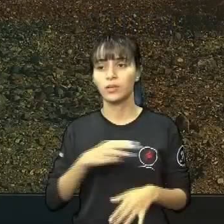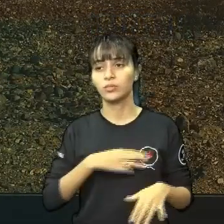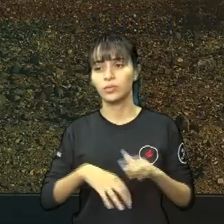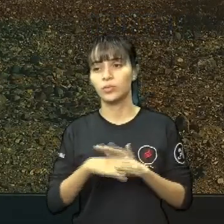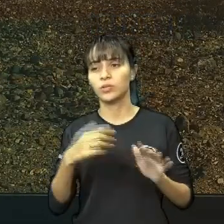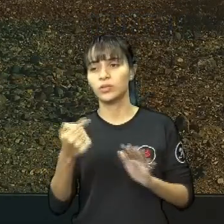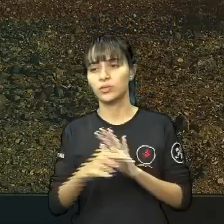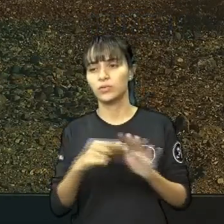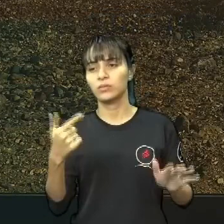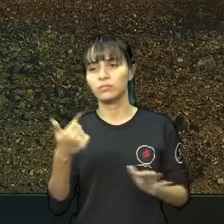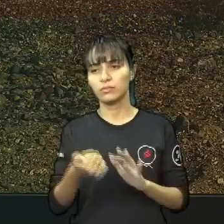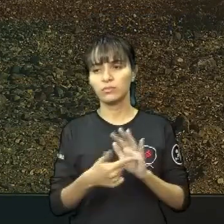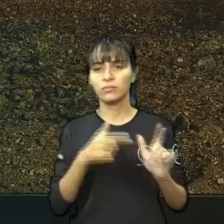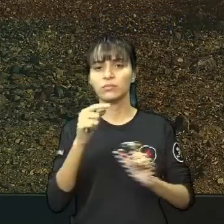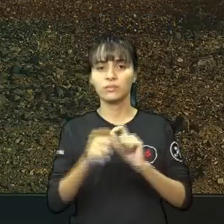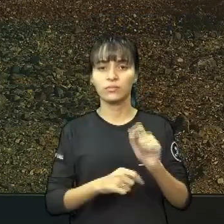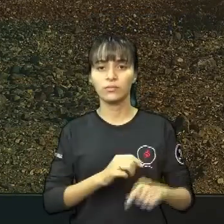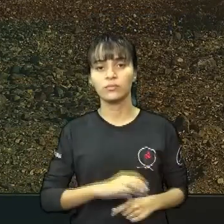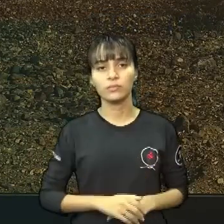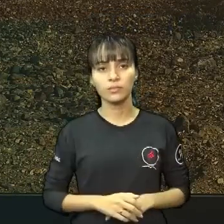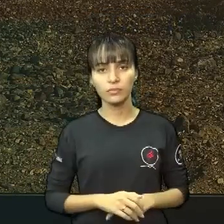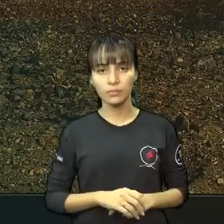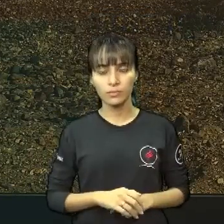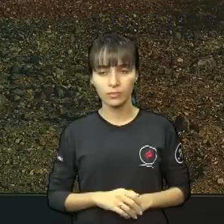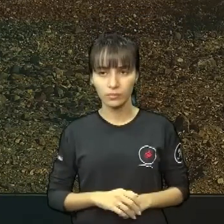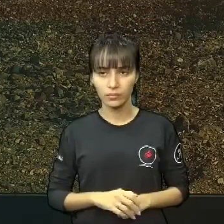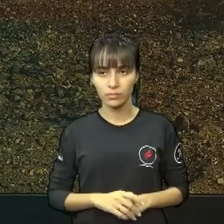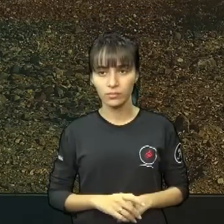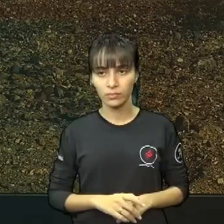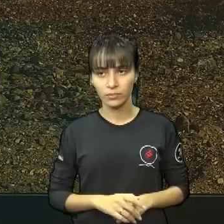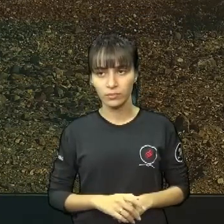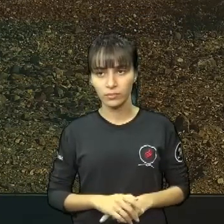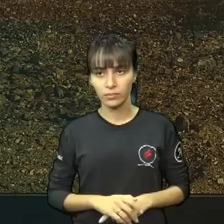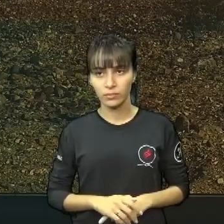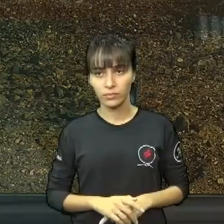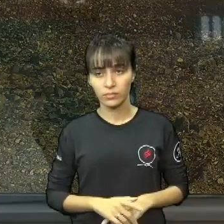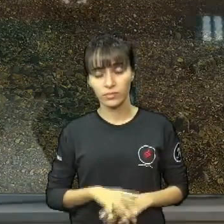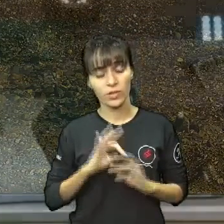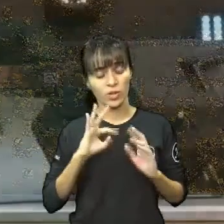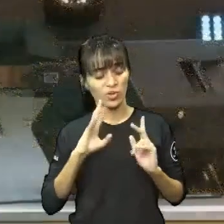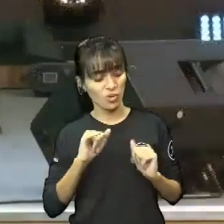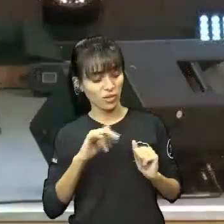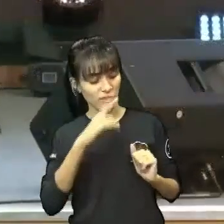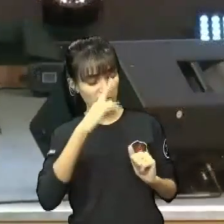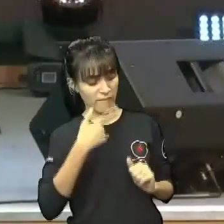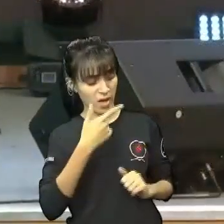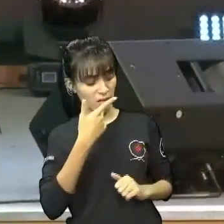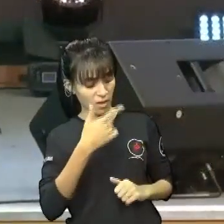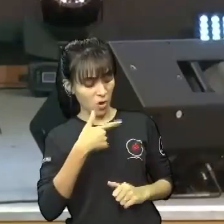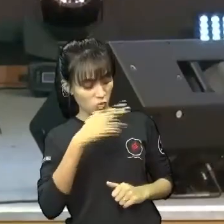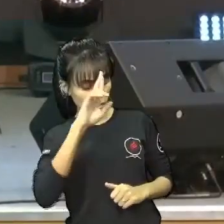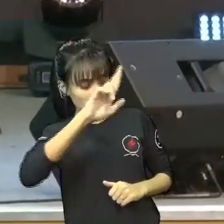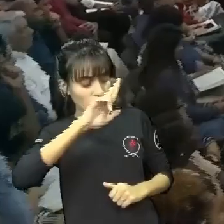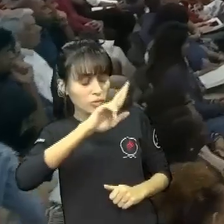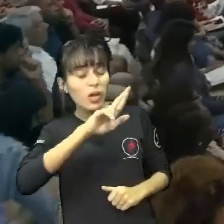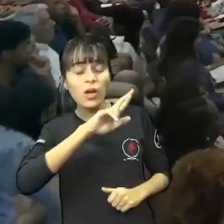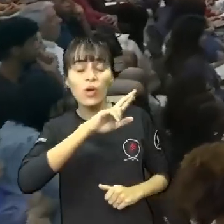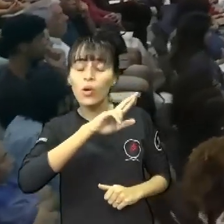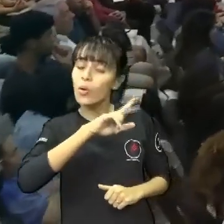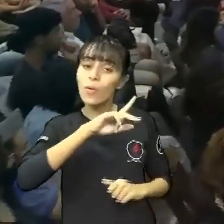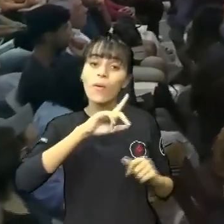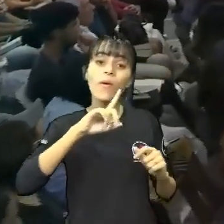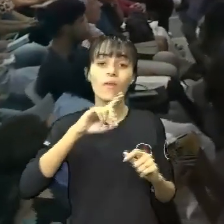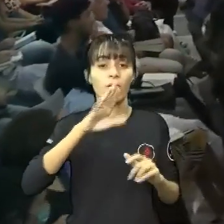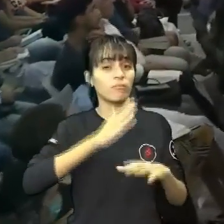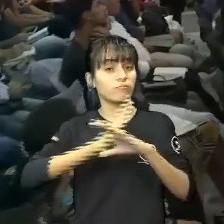7:21 diz nem todo aquele que me diz senhor senhor entrará no reino dos céus mas aquele que faz a vontade de